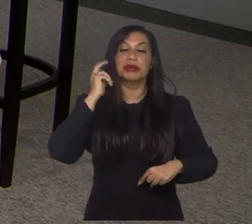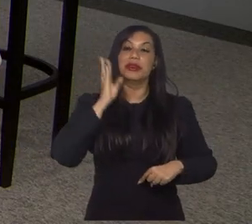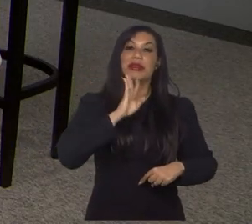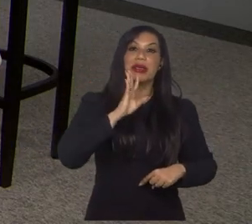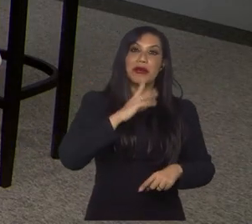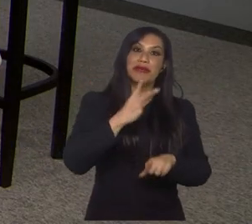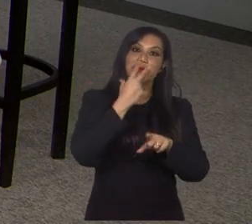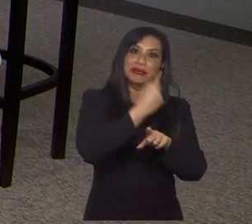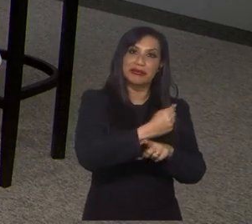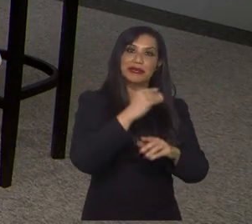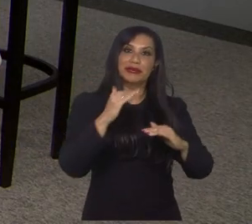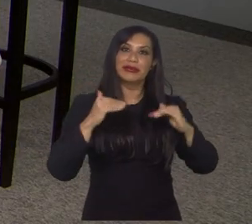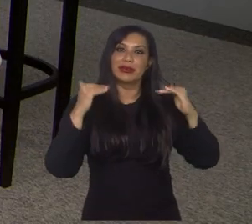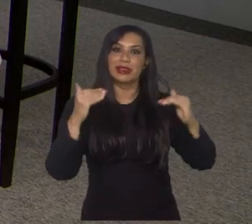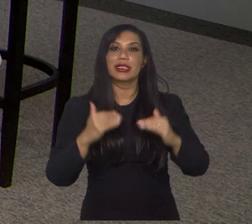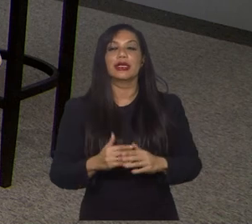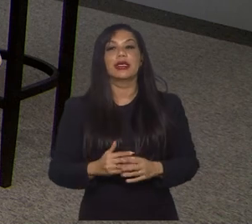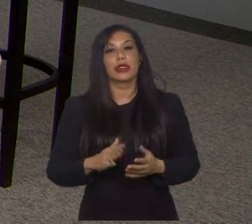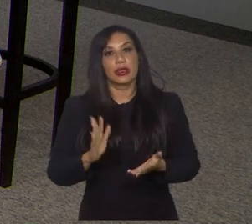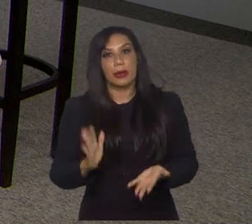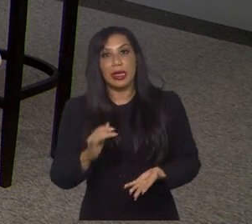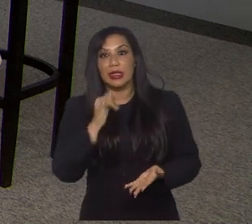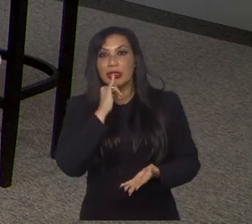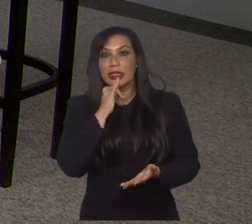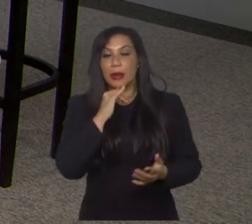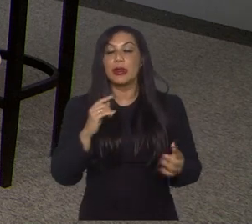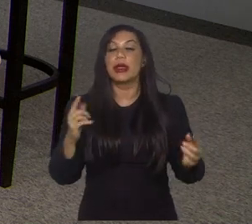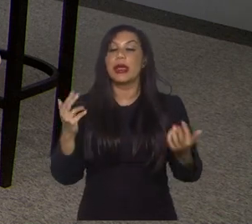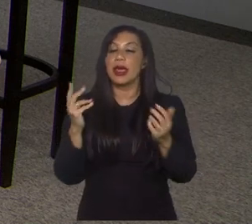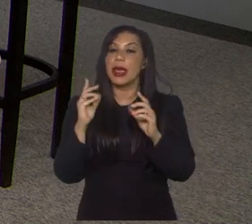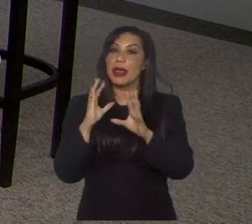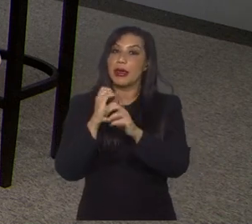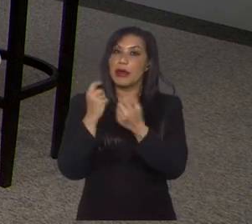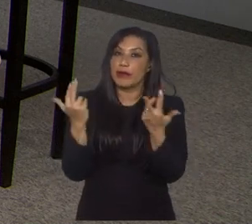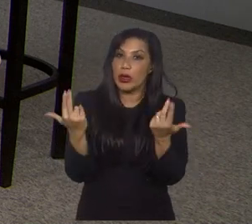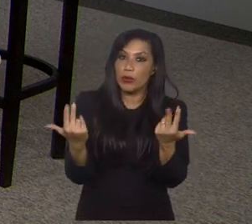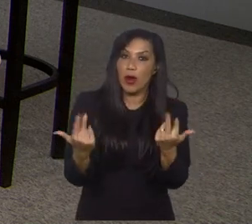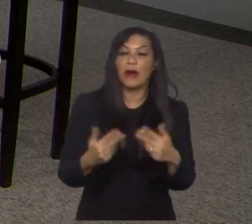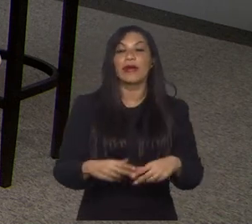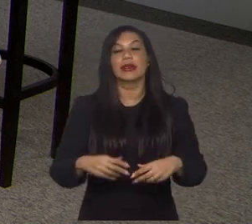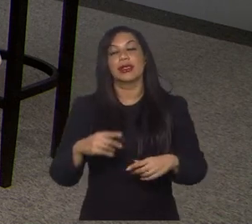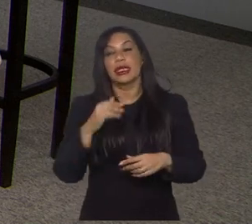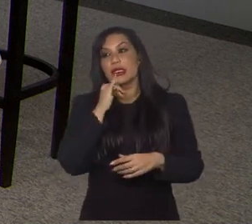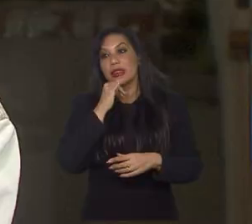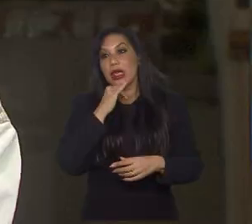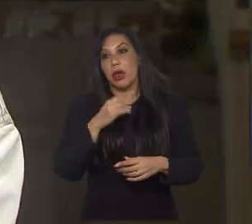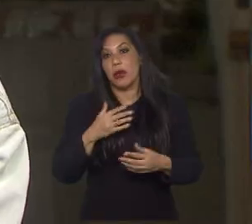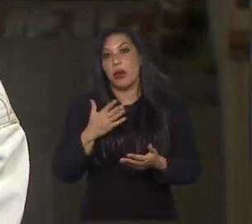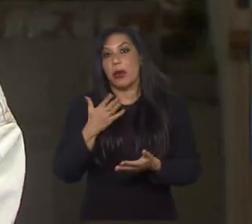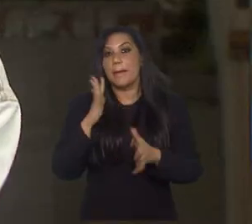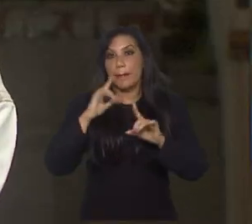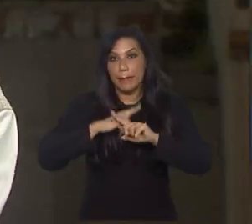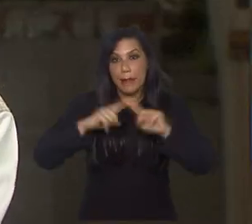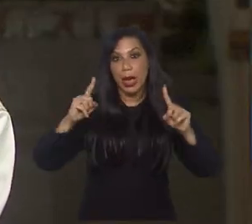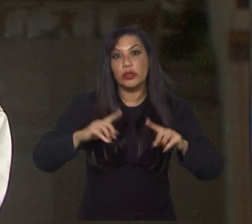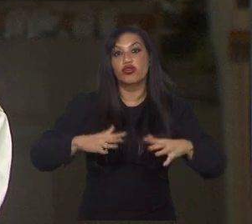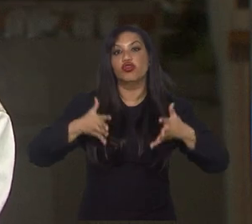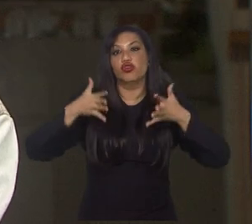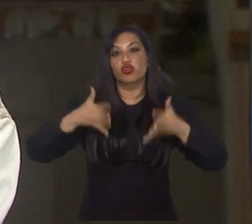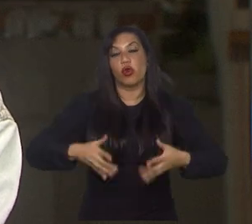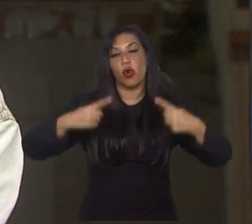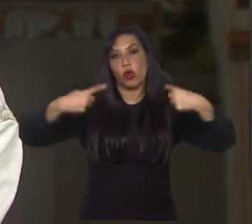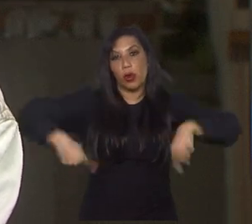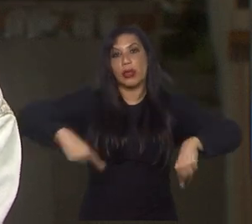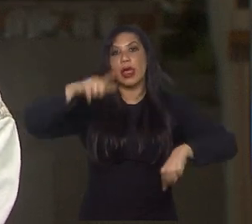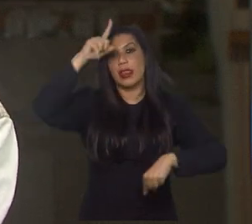foi superior. É isso, a gente perde a finalíssima, no caso a gente empata e leva para a penalidade e acaba perdendo, tá? Mas no jogo seguinte contra a